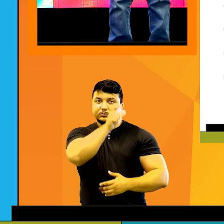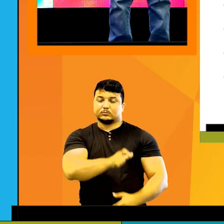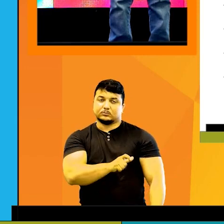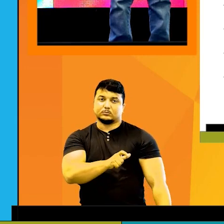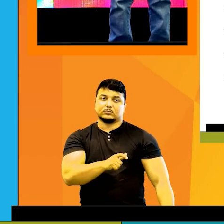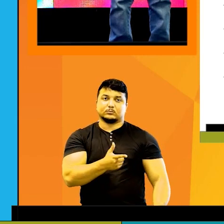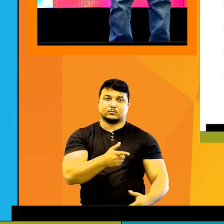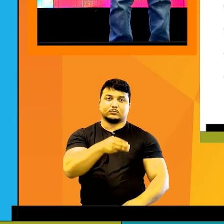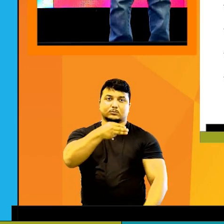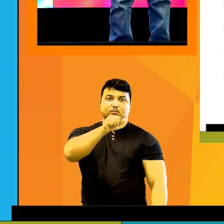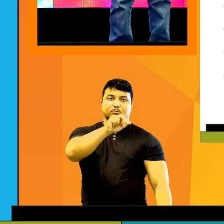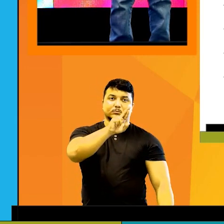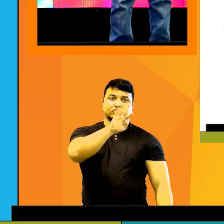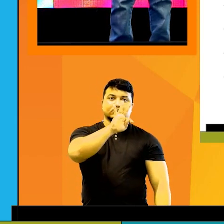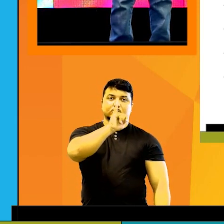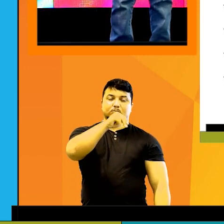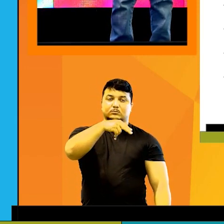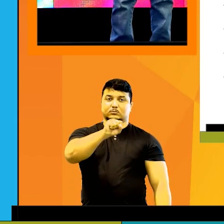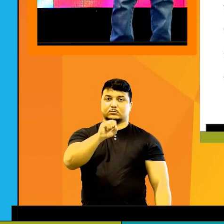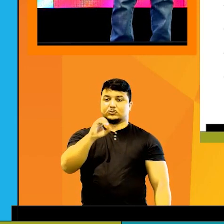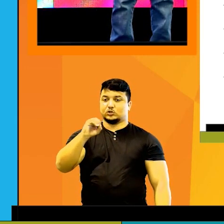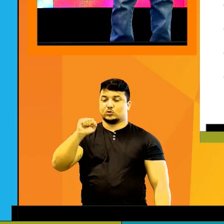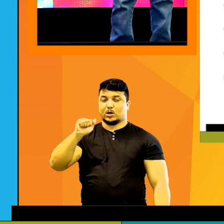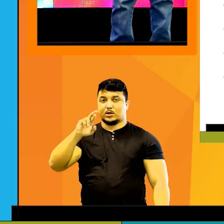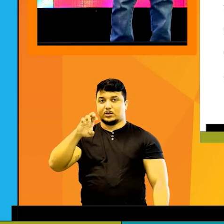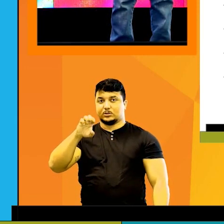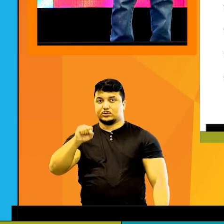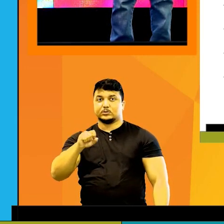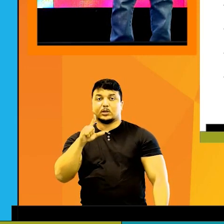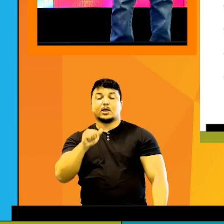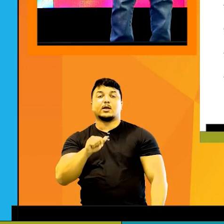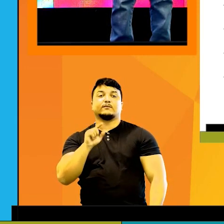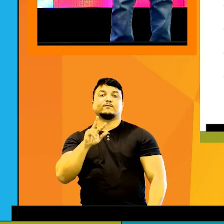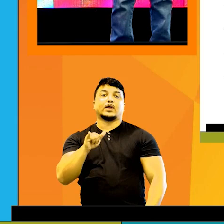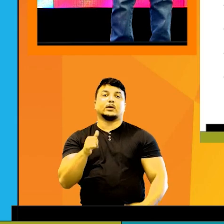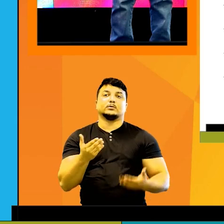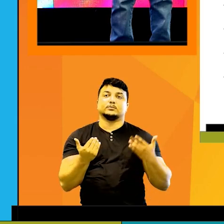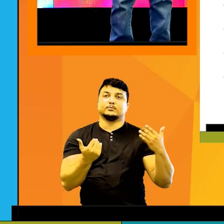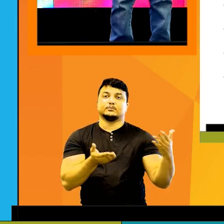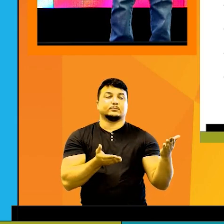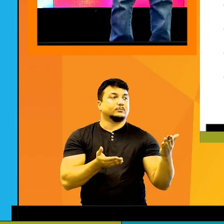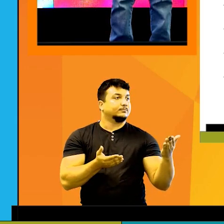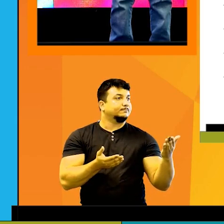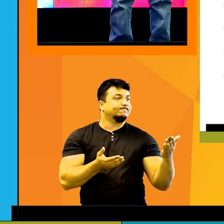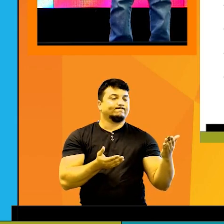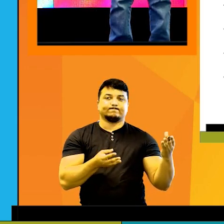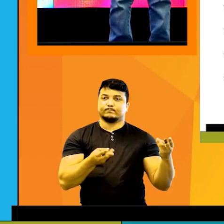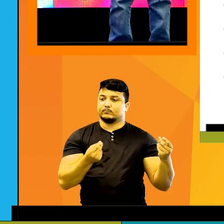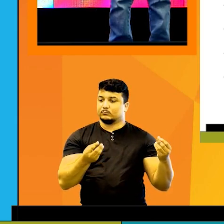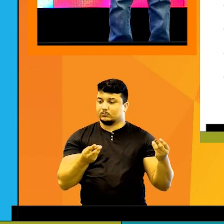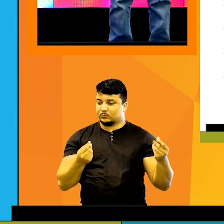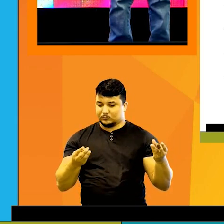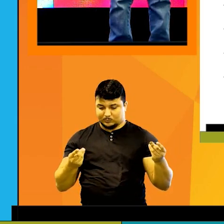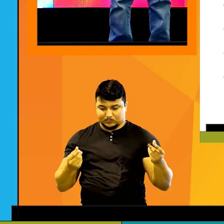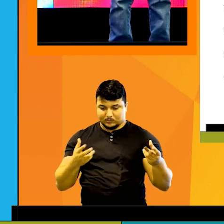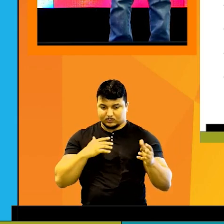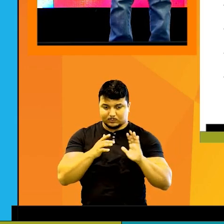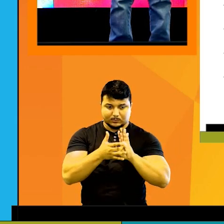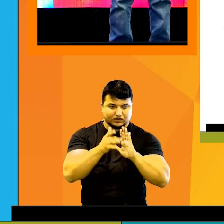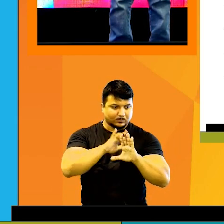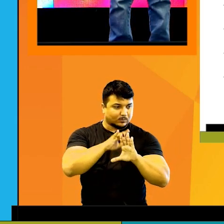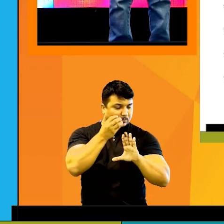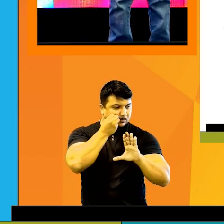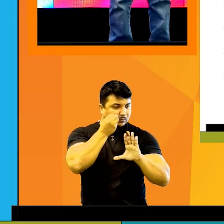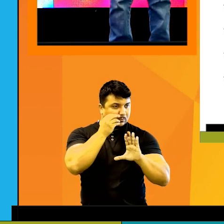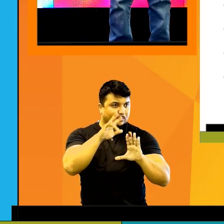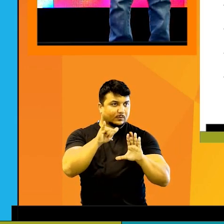branco, o Martins Soares Moreno, que é quem vai, como é que eu digo de uma forma mais eufemística, metafórica, hein?